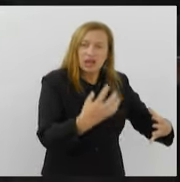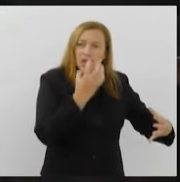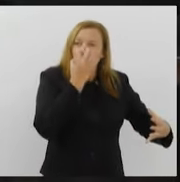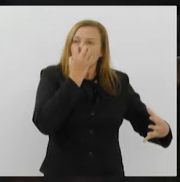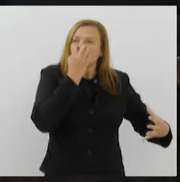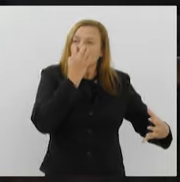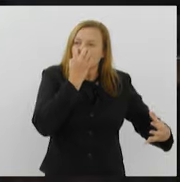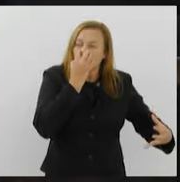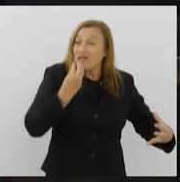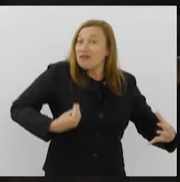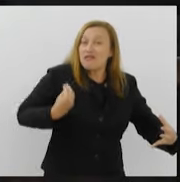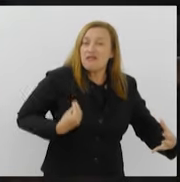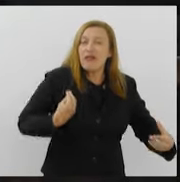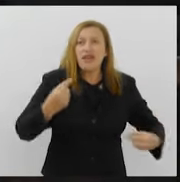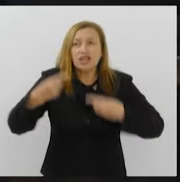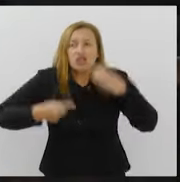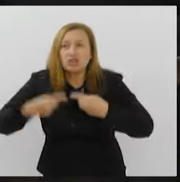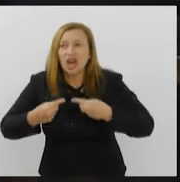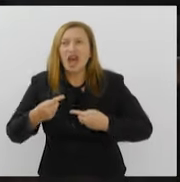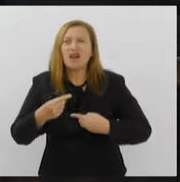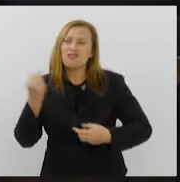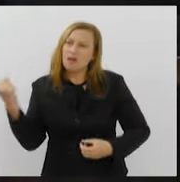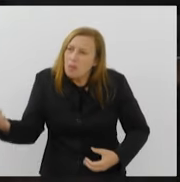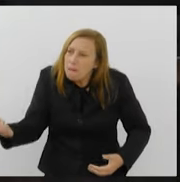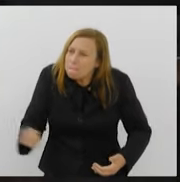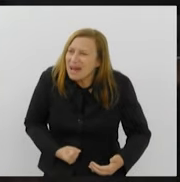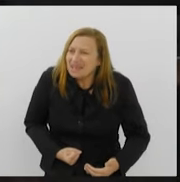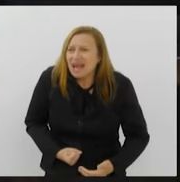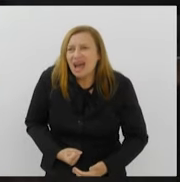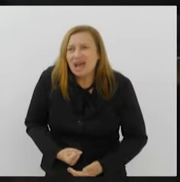a discussão é essa agora. Vamos matar, então,